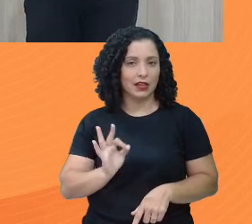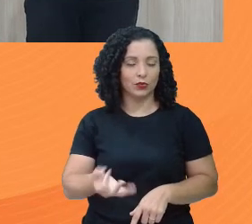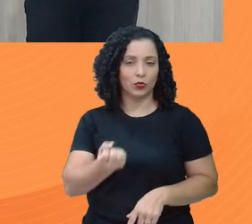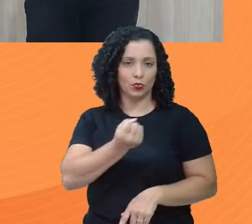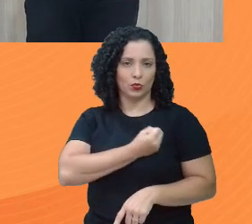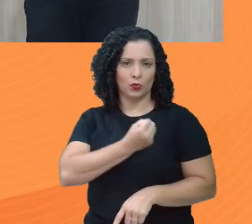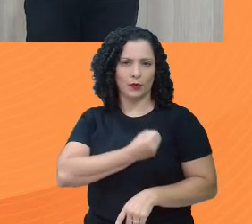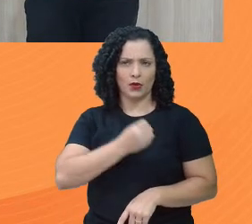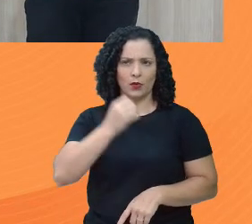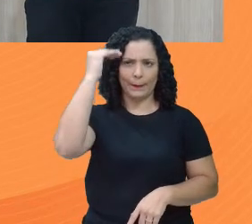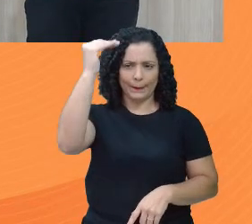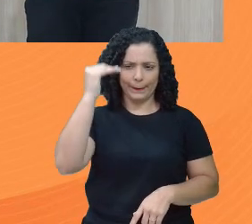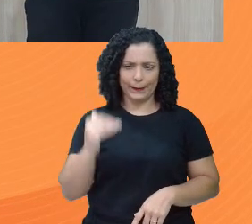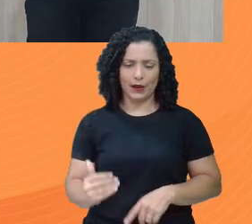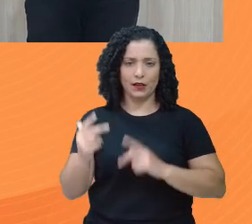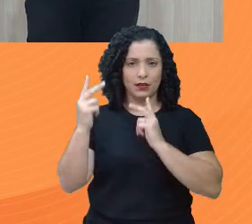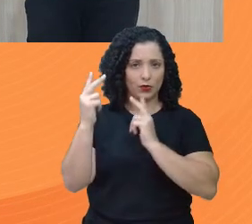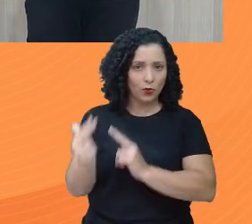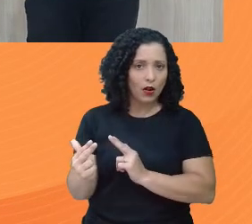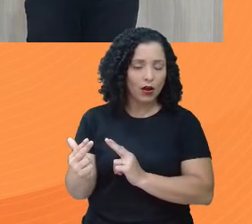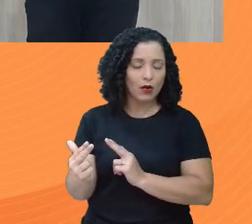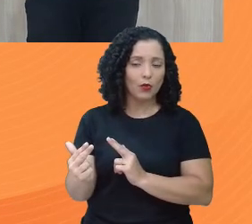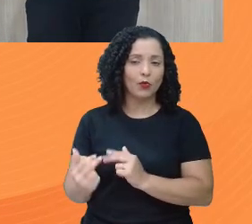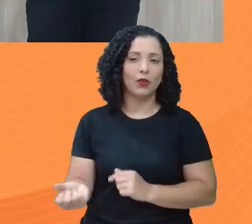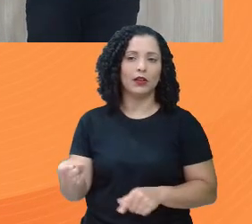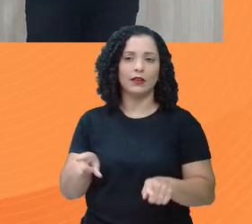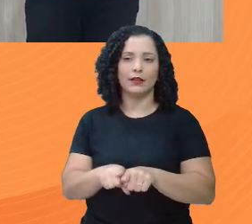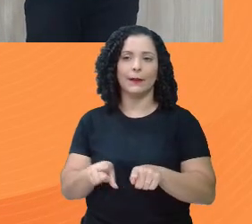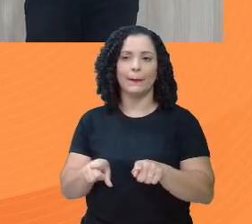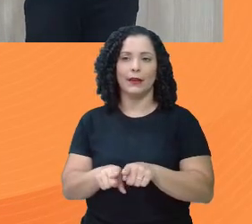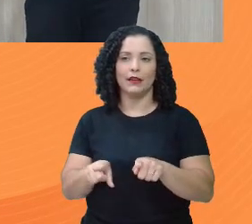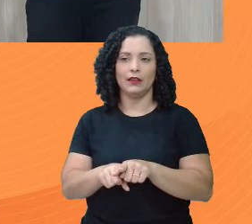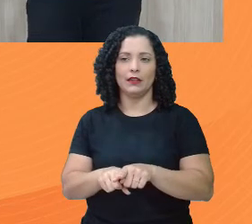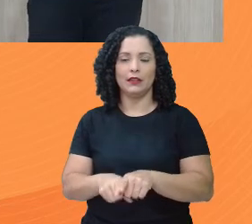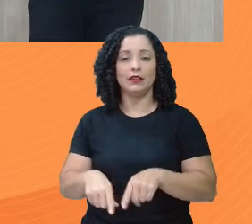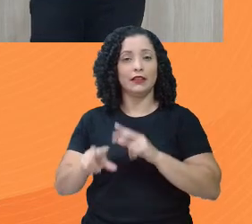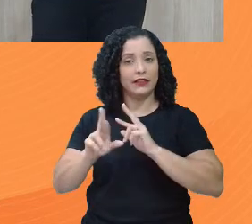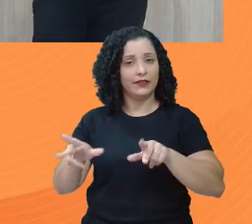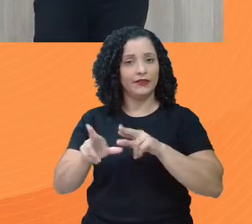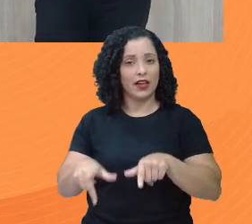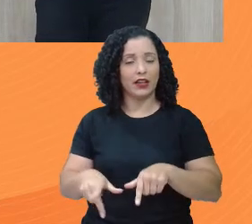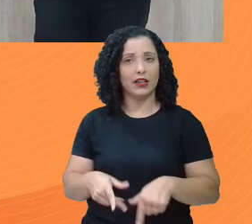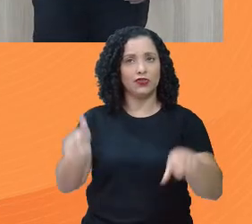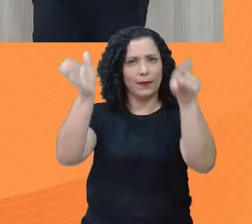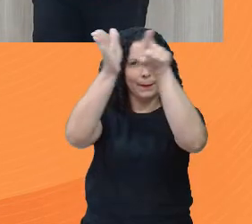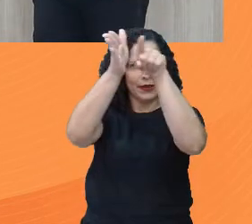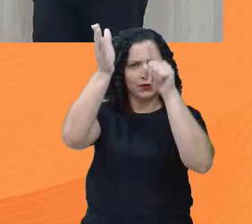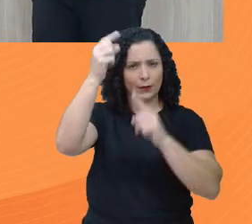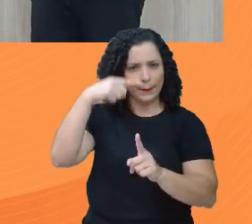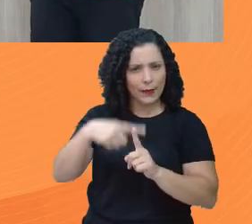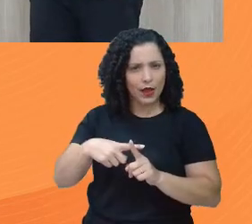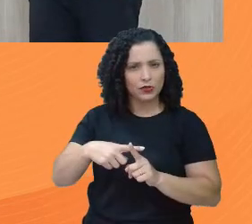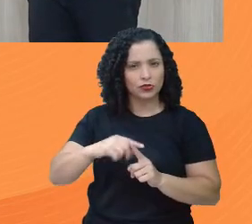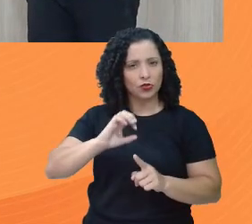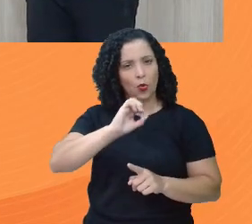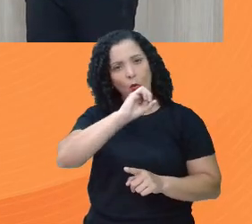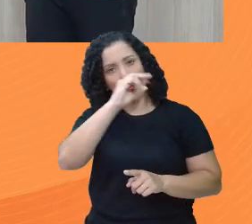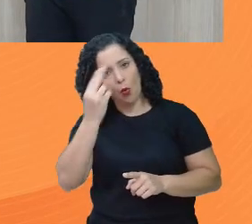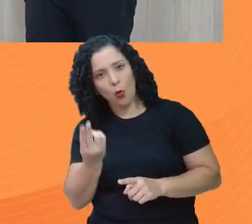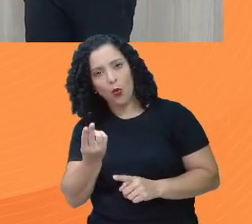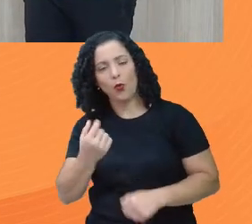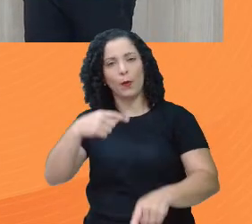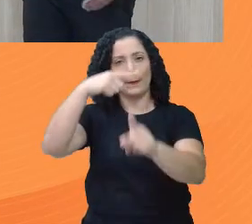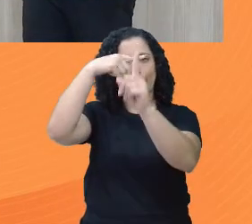numérica aí e a parte da incógnita tem que ser igual e os sinais têm que ser diferentes. Se isso acontecer, você pode, ó,